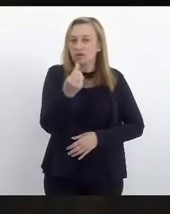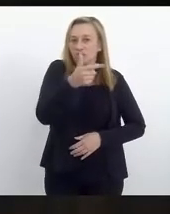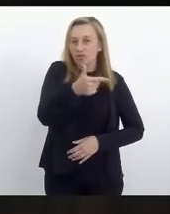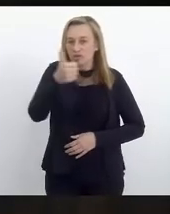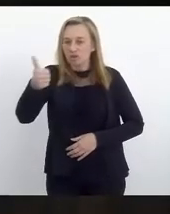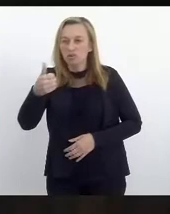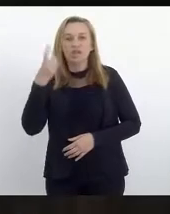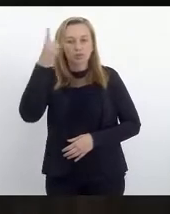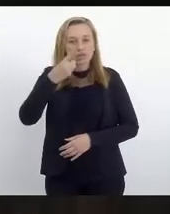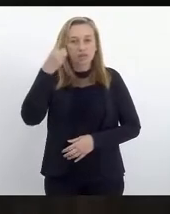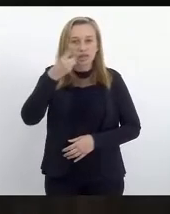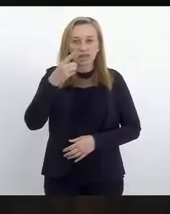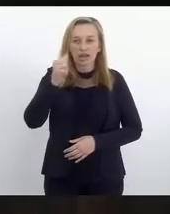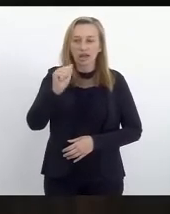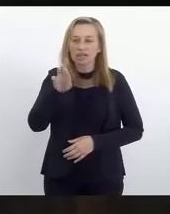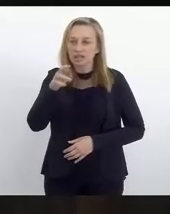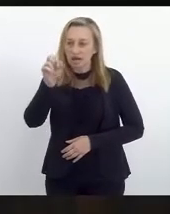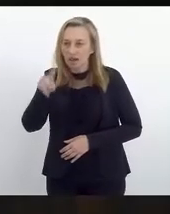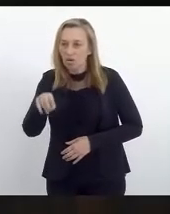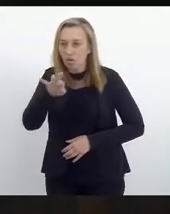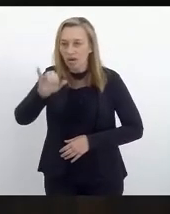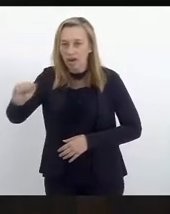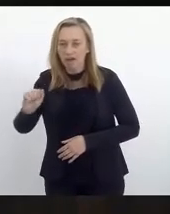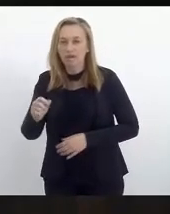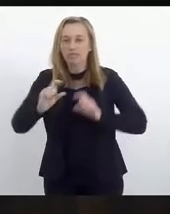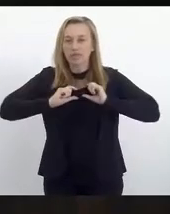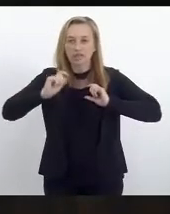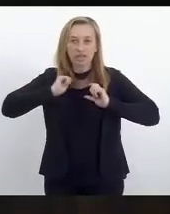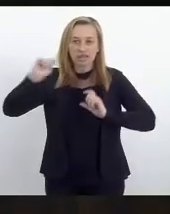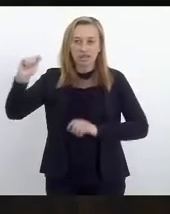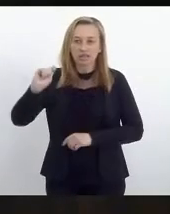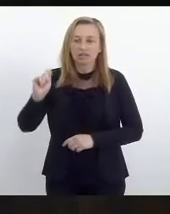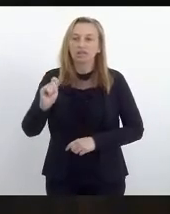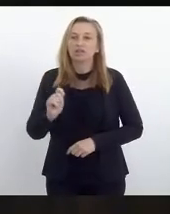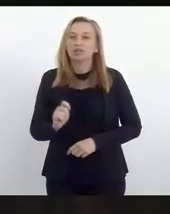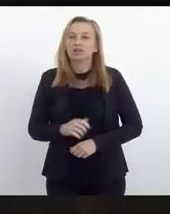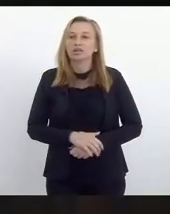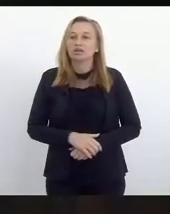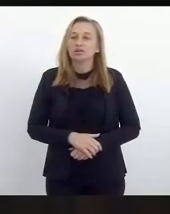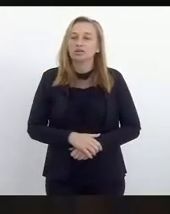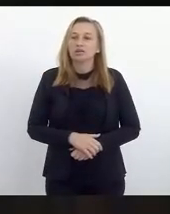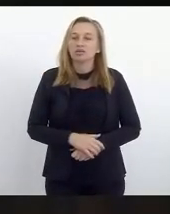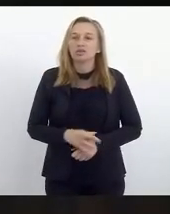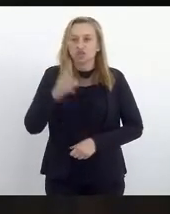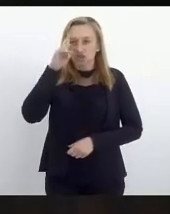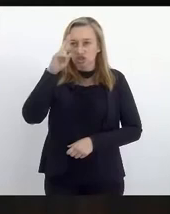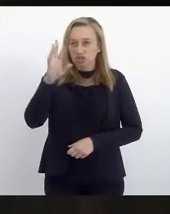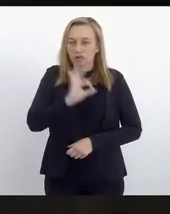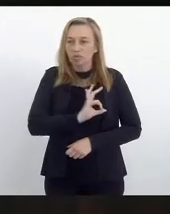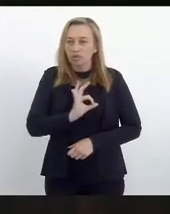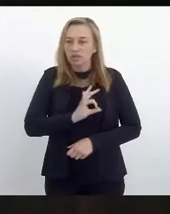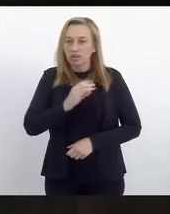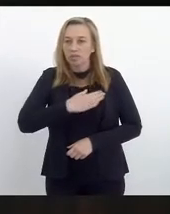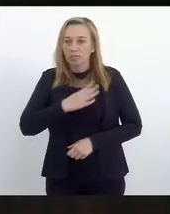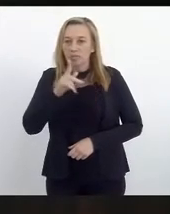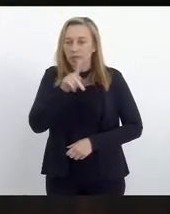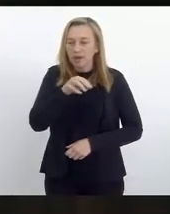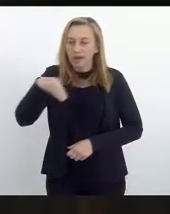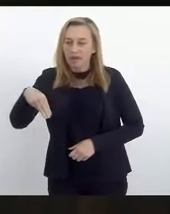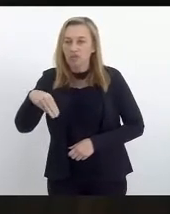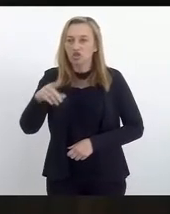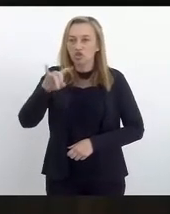656/2021, de autoria do deputado André Correia, que concede a medalha Tiradentes, respectivo diploma, ao capitão PM José